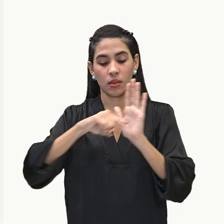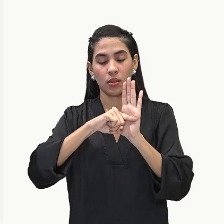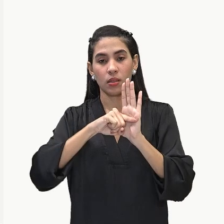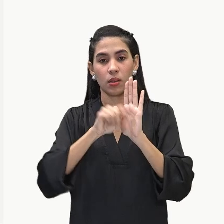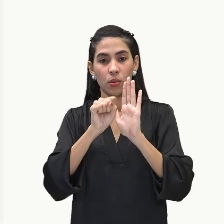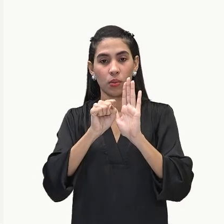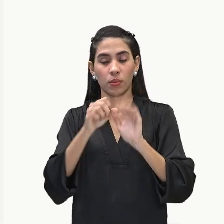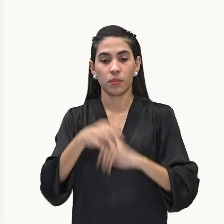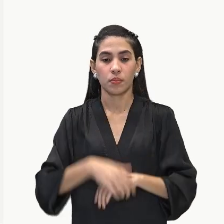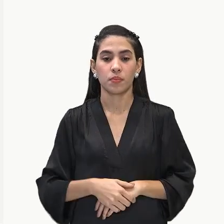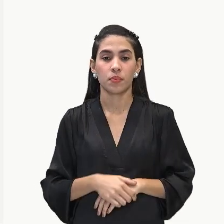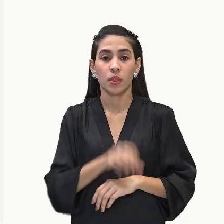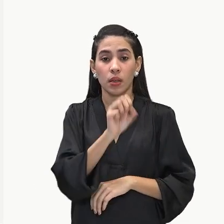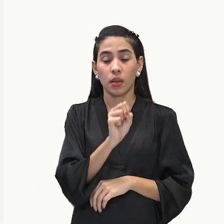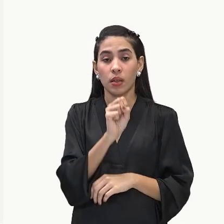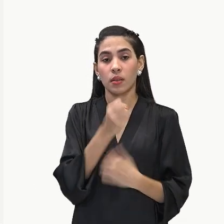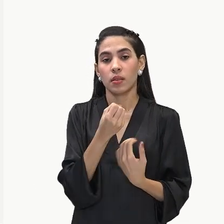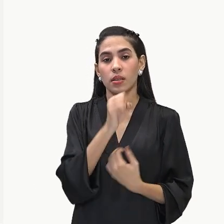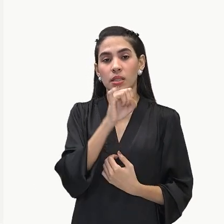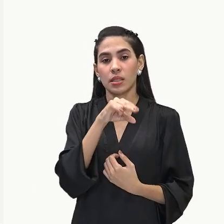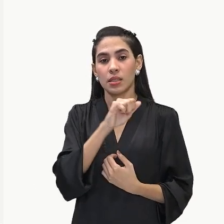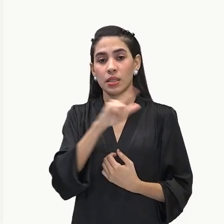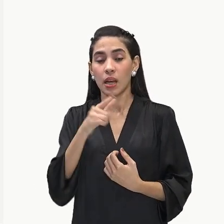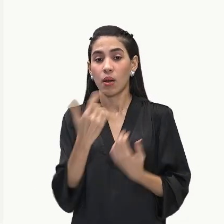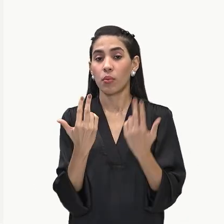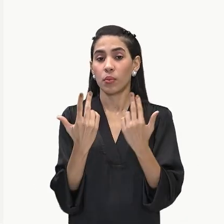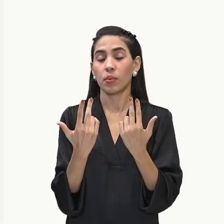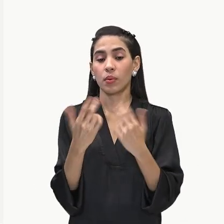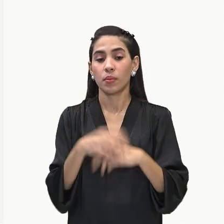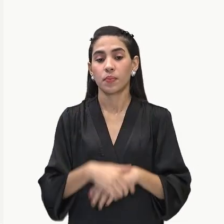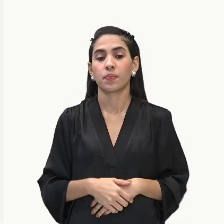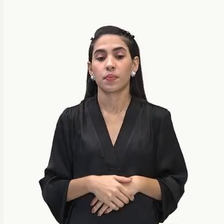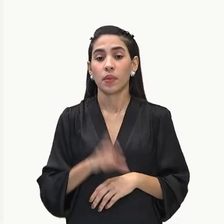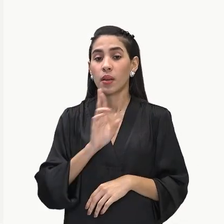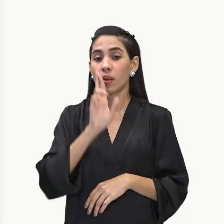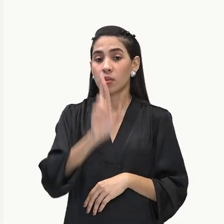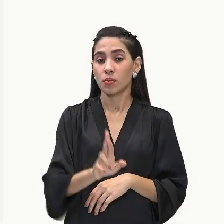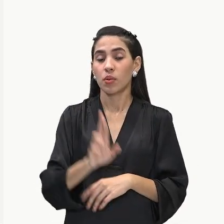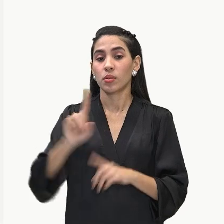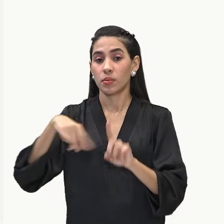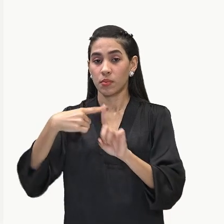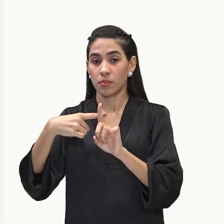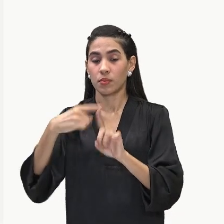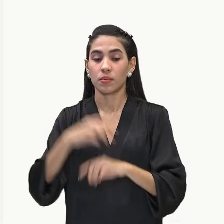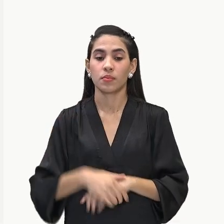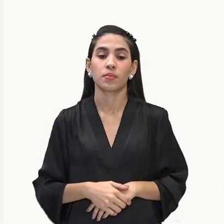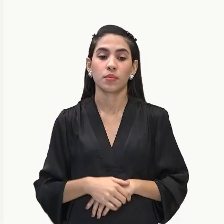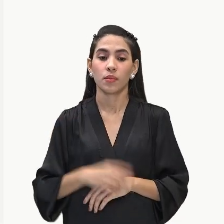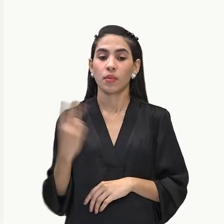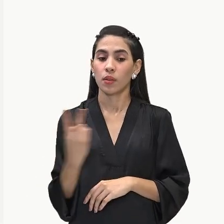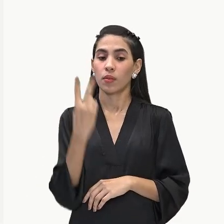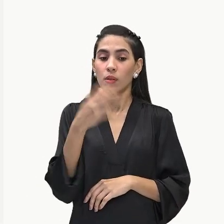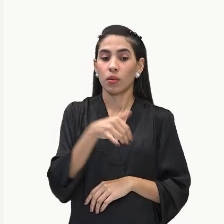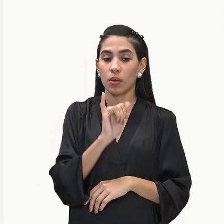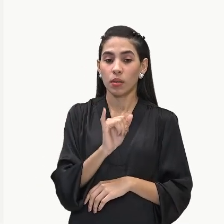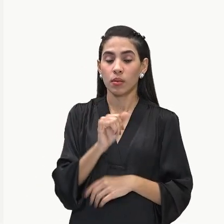negativo. Sinais iguais ali na divisão, resultado positivo, e o valor do y,